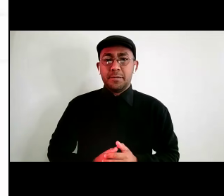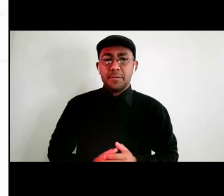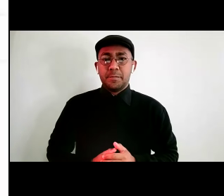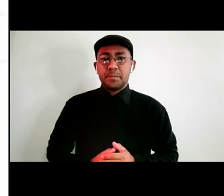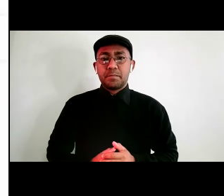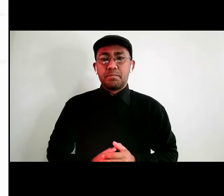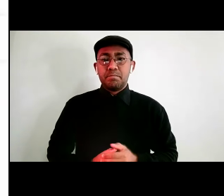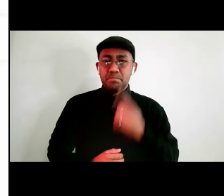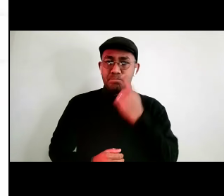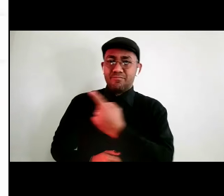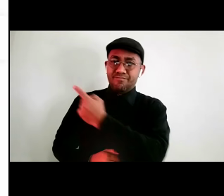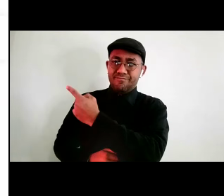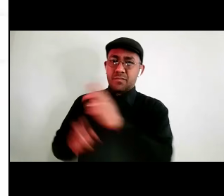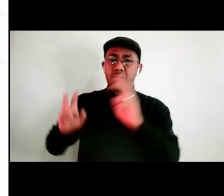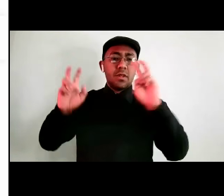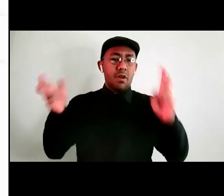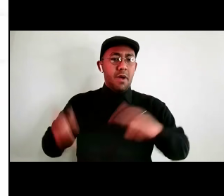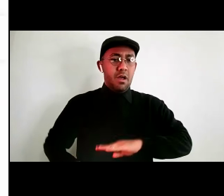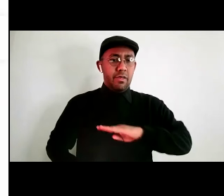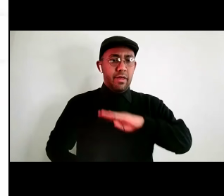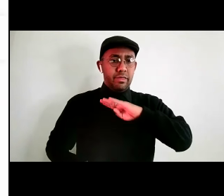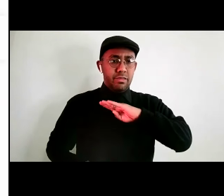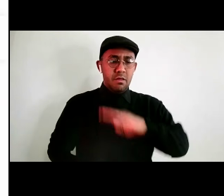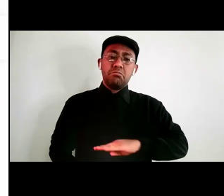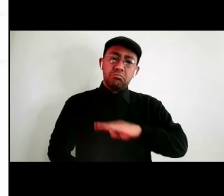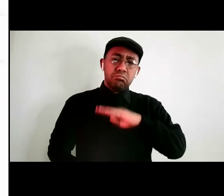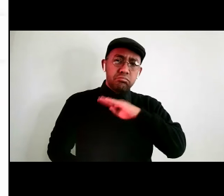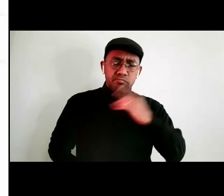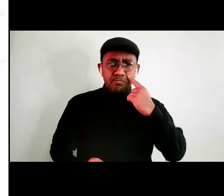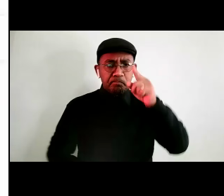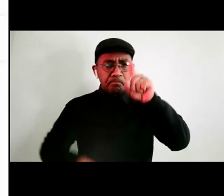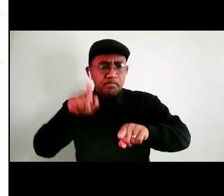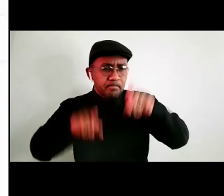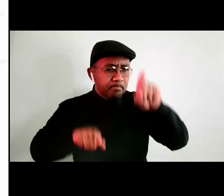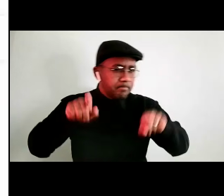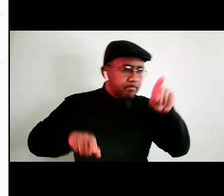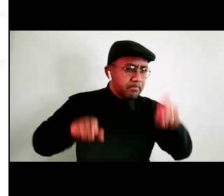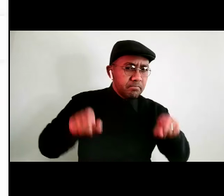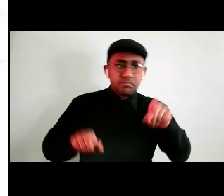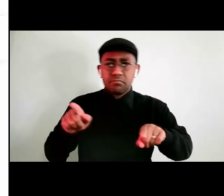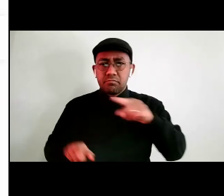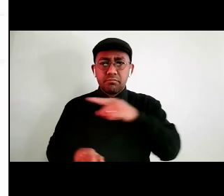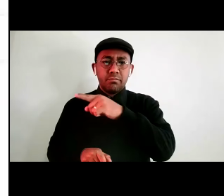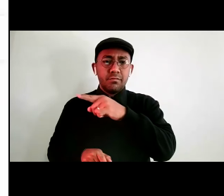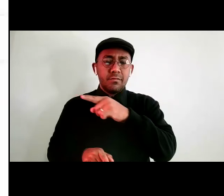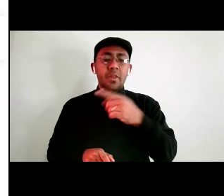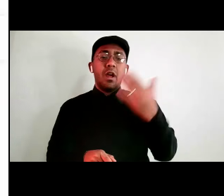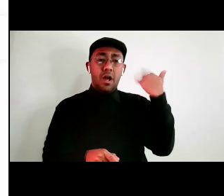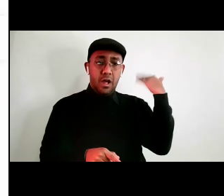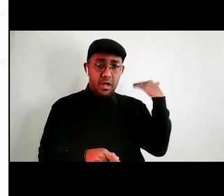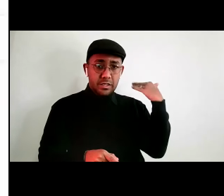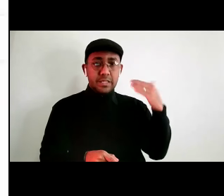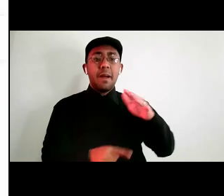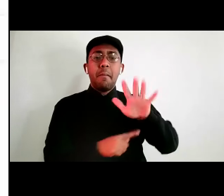mostrar como se comportou e a variação que nós observamos com relação a